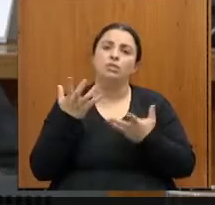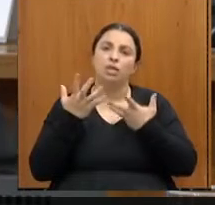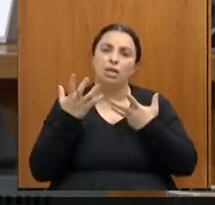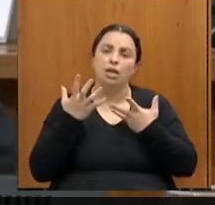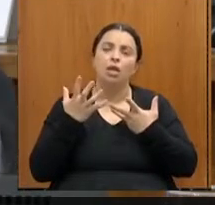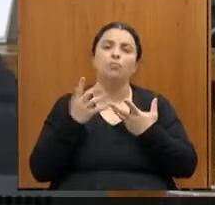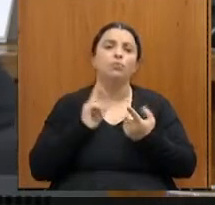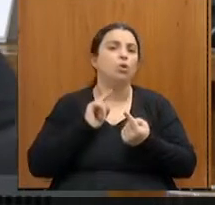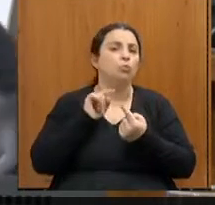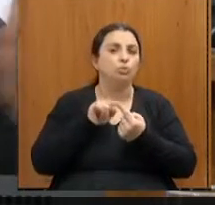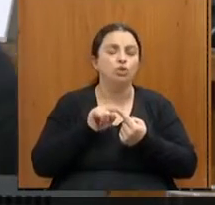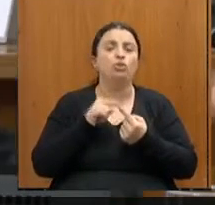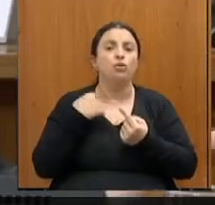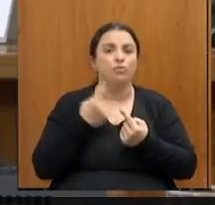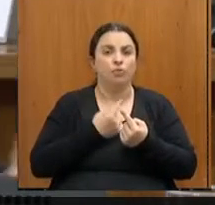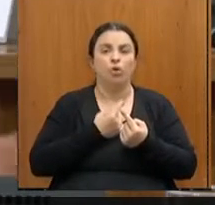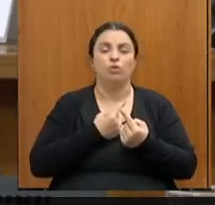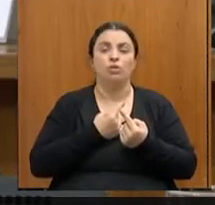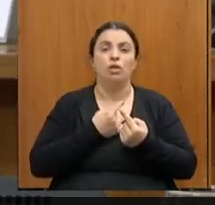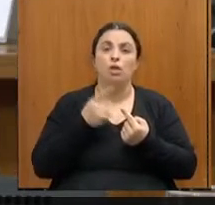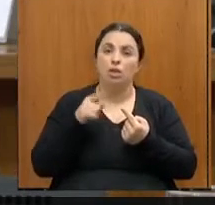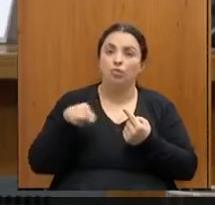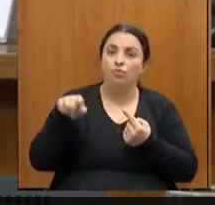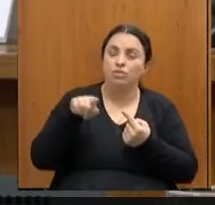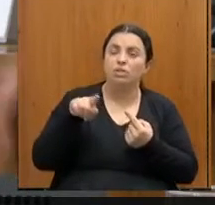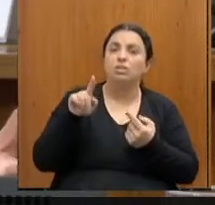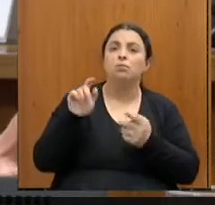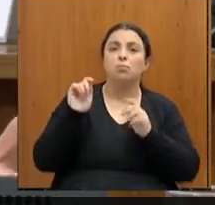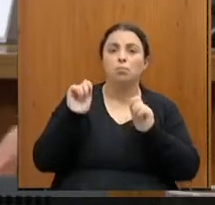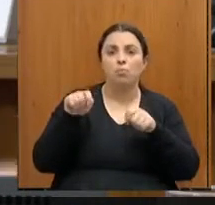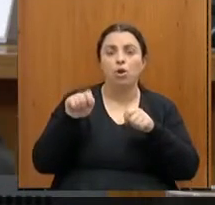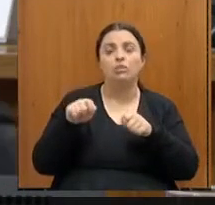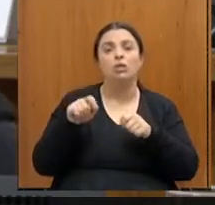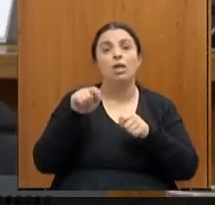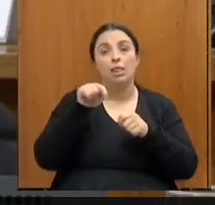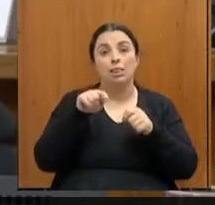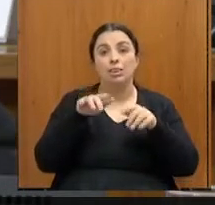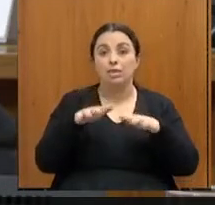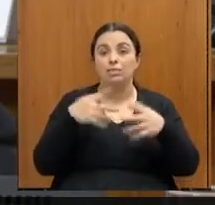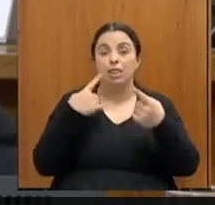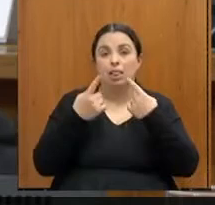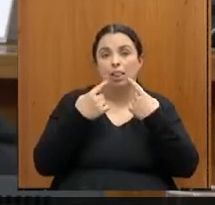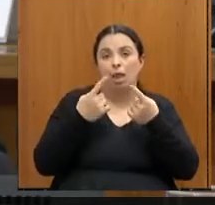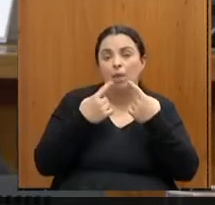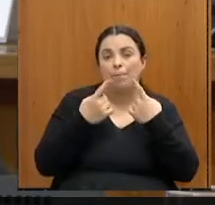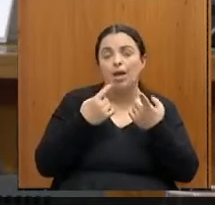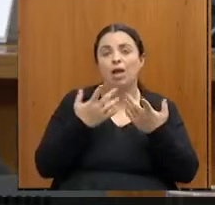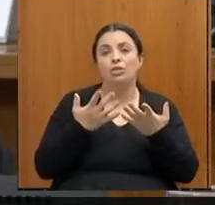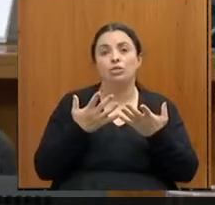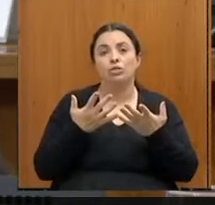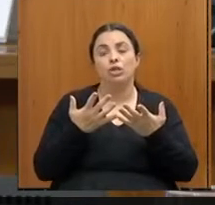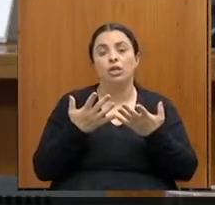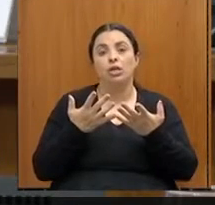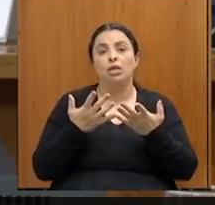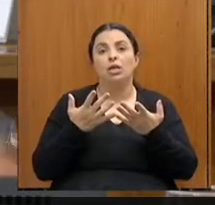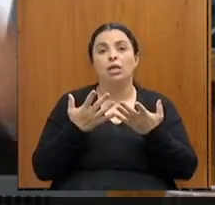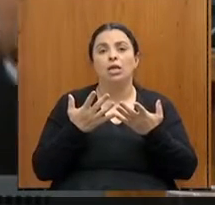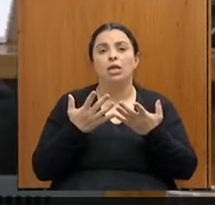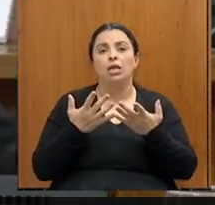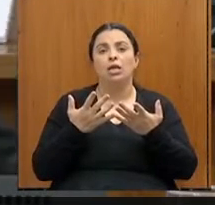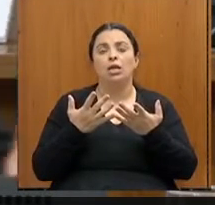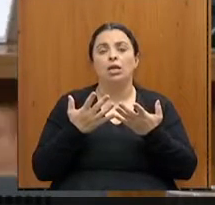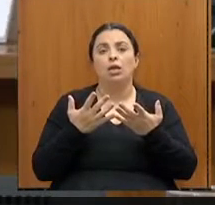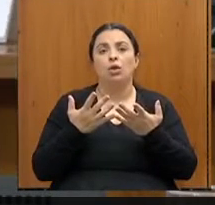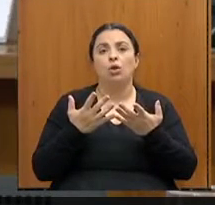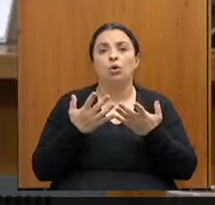isso que nós pretendemos que os senhores possam nesse debate e subsidiados com aquilo que o governo